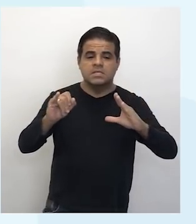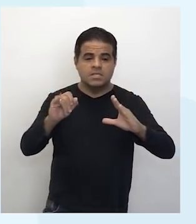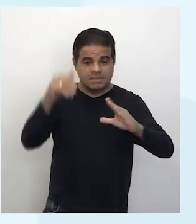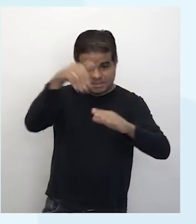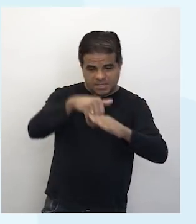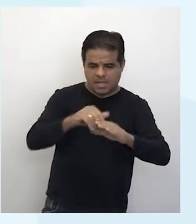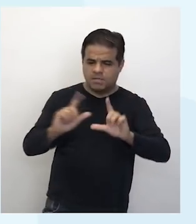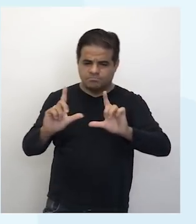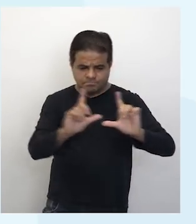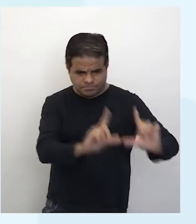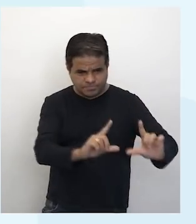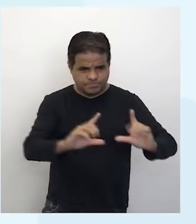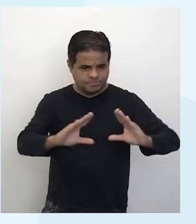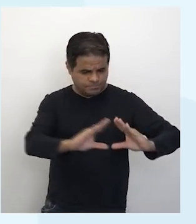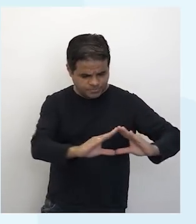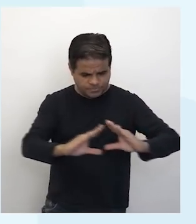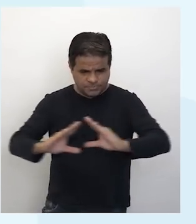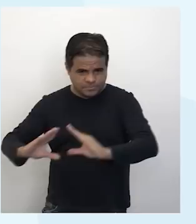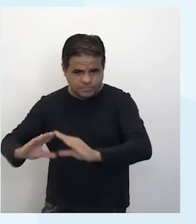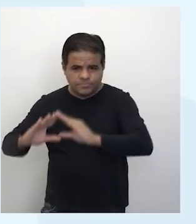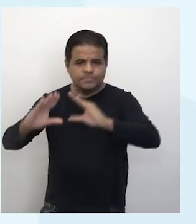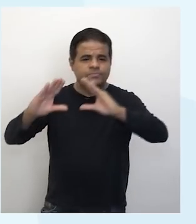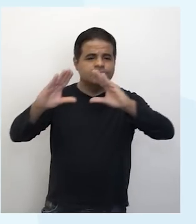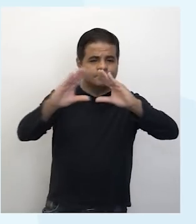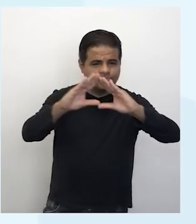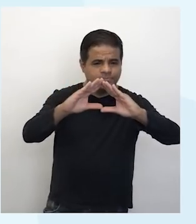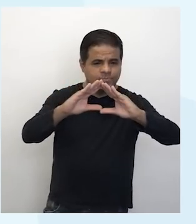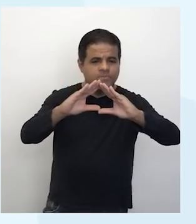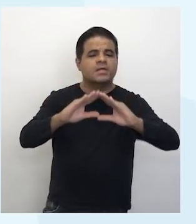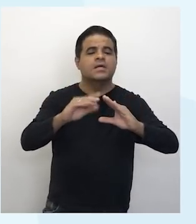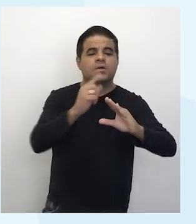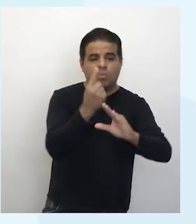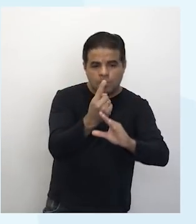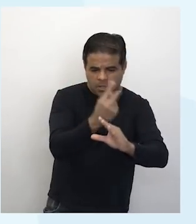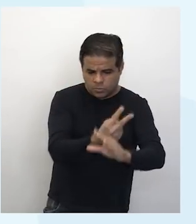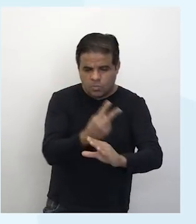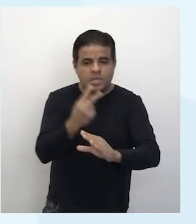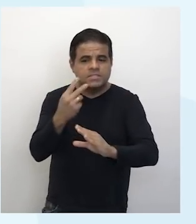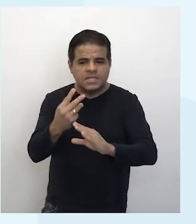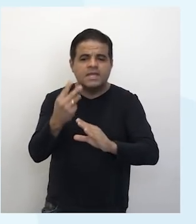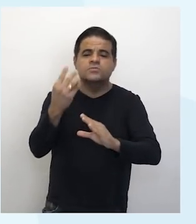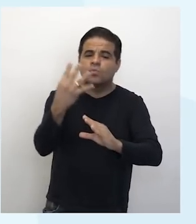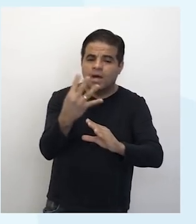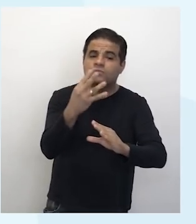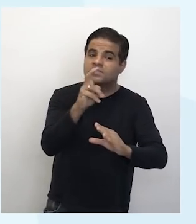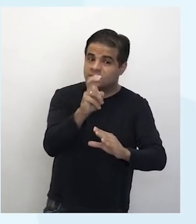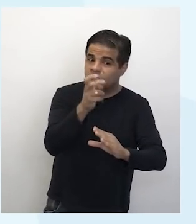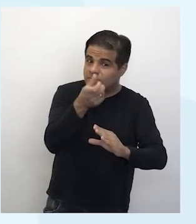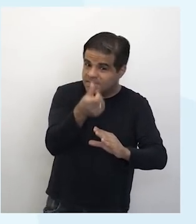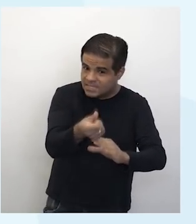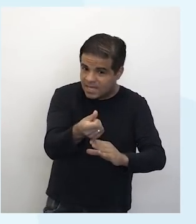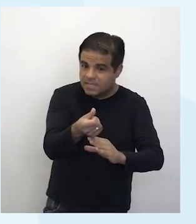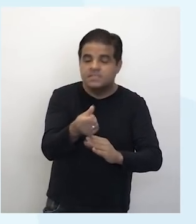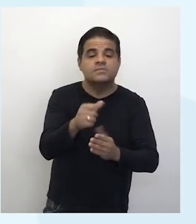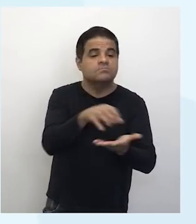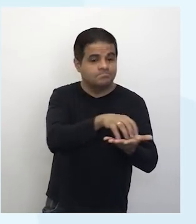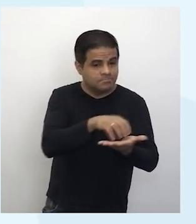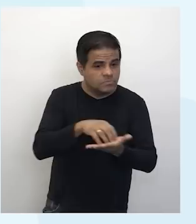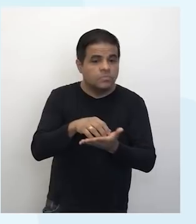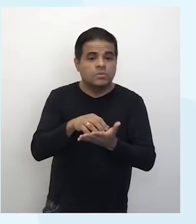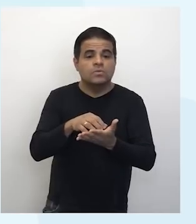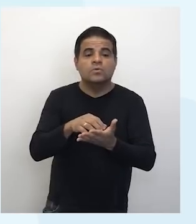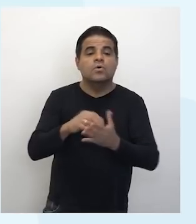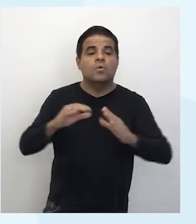aqui, contando os ladinhos aqui, ó, 1, 2, 3, 4, 5, 6 unidades,